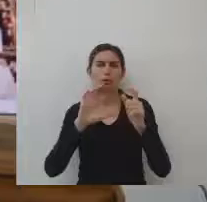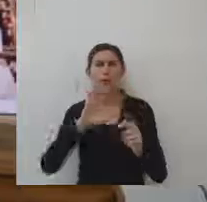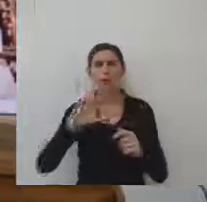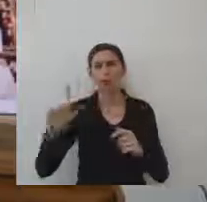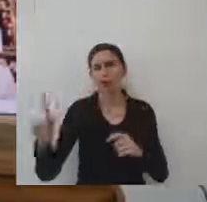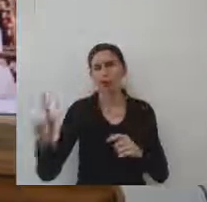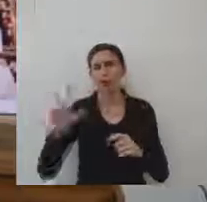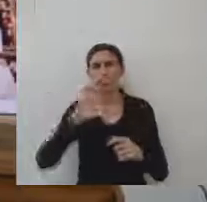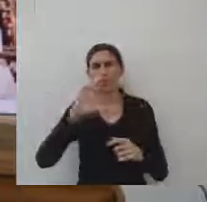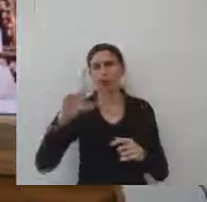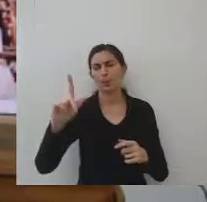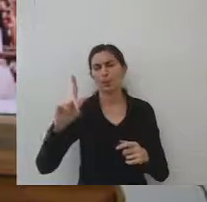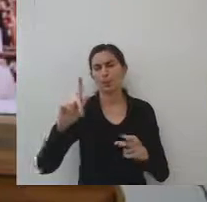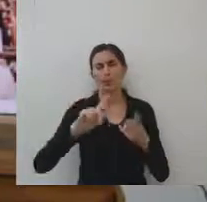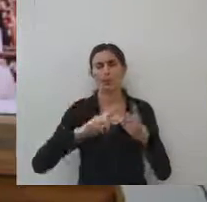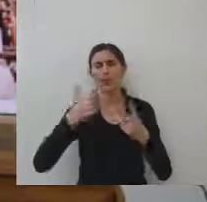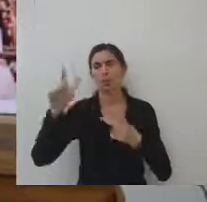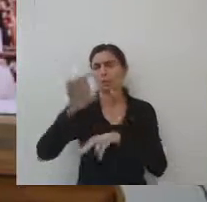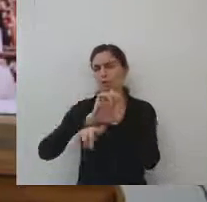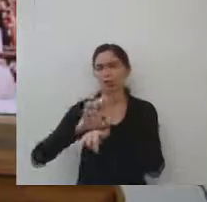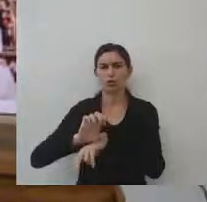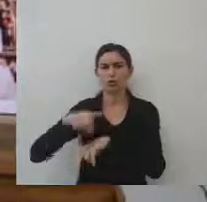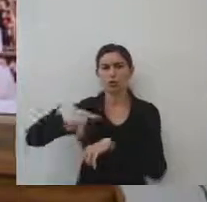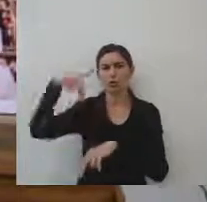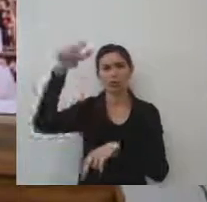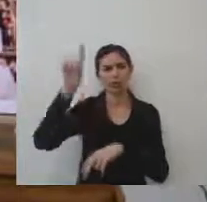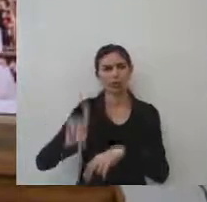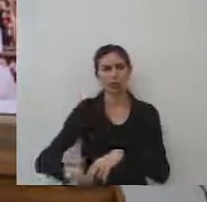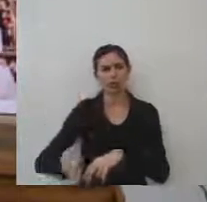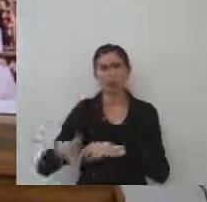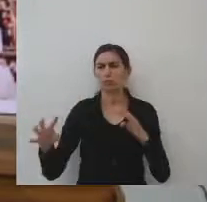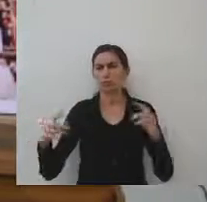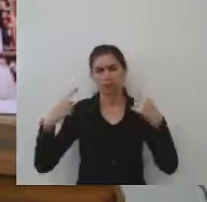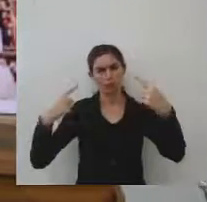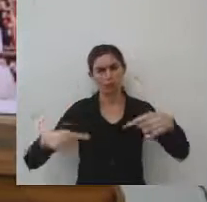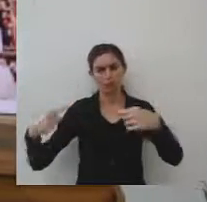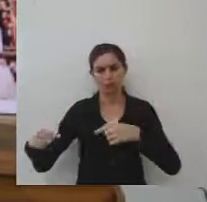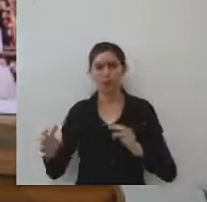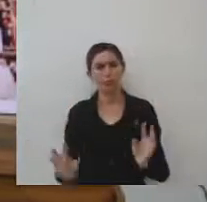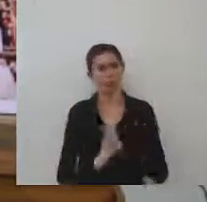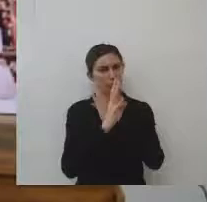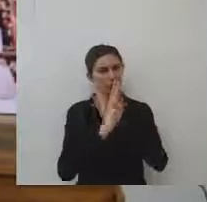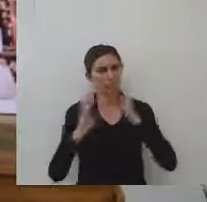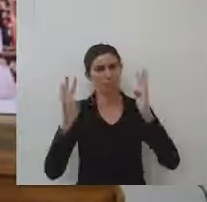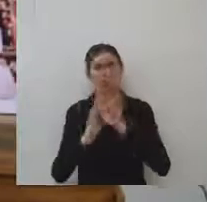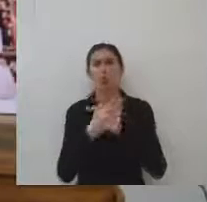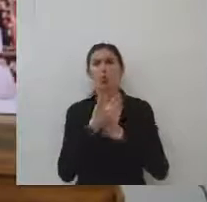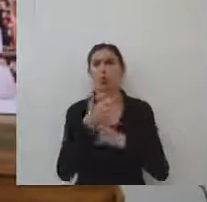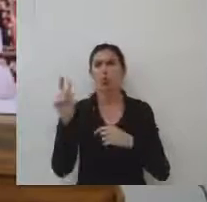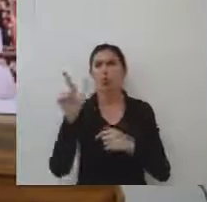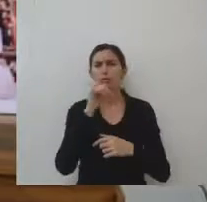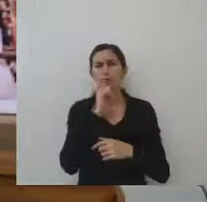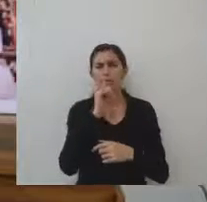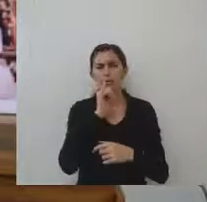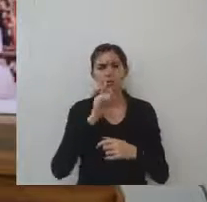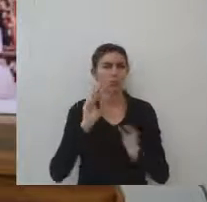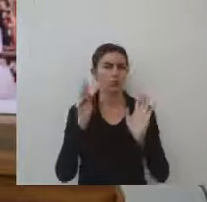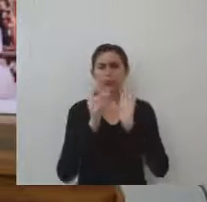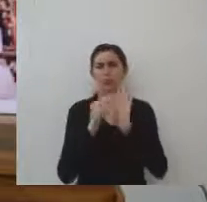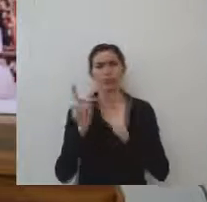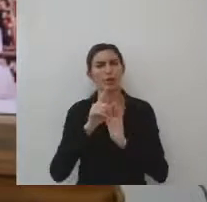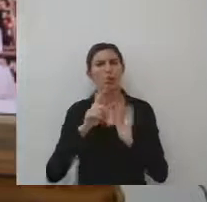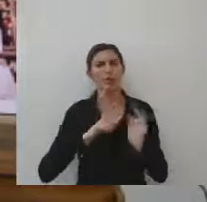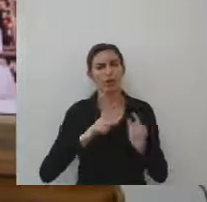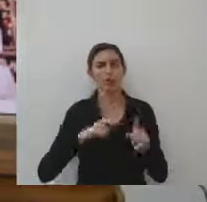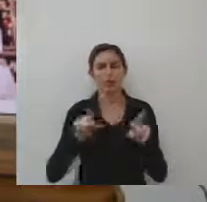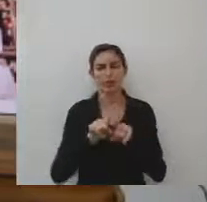Campina Grande e outros estados da região Nordeste, Festival de Quadrilha, né? Outro exemplo que eu não coloquei aí, mas que a gente tem também,